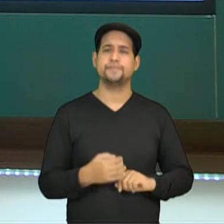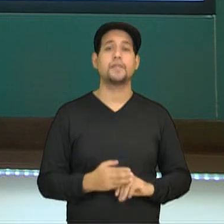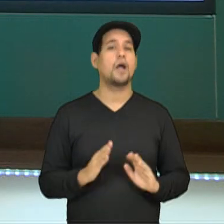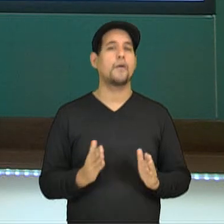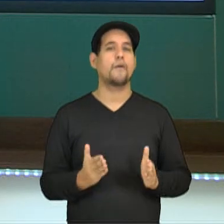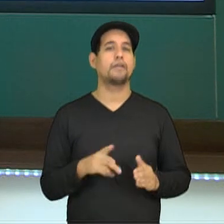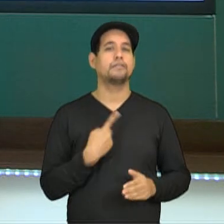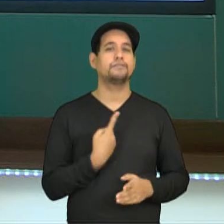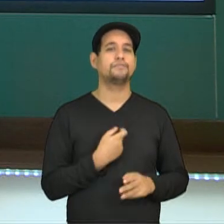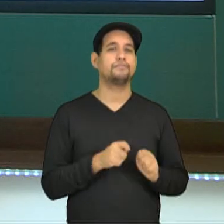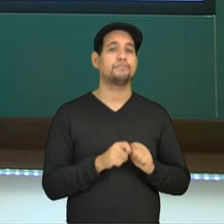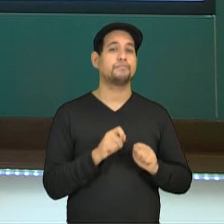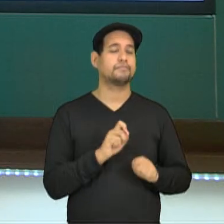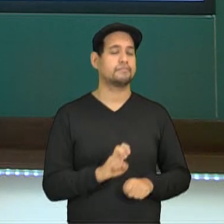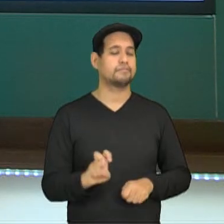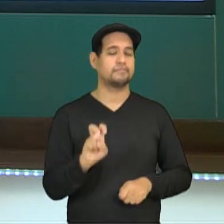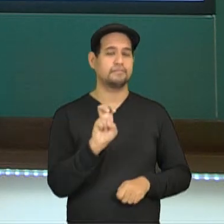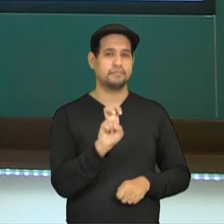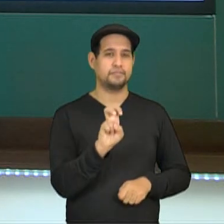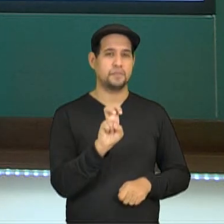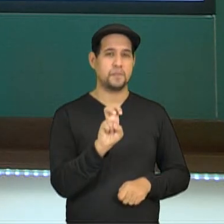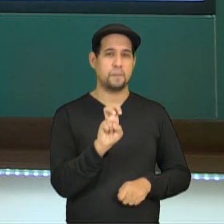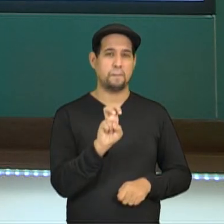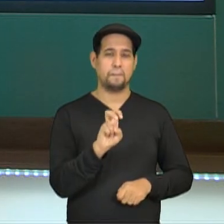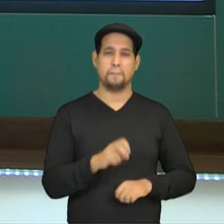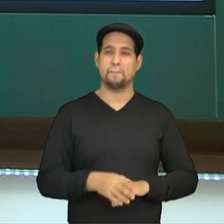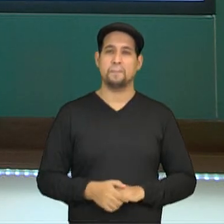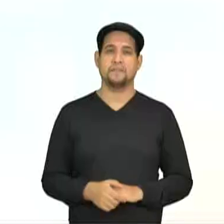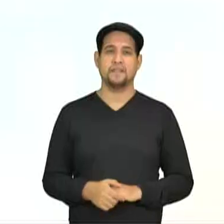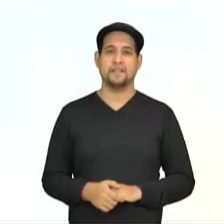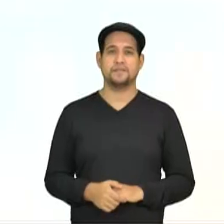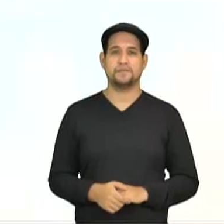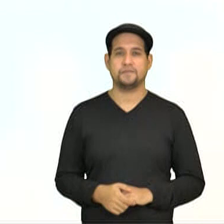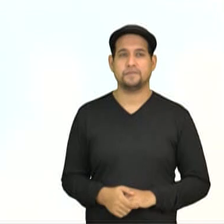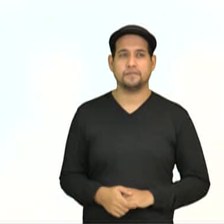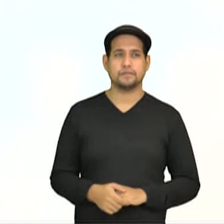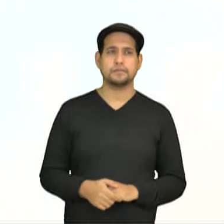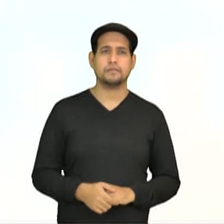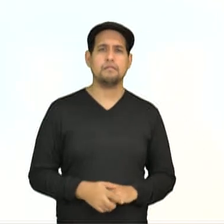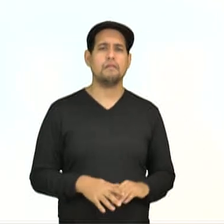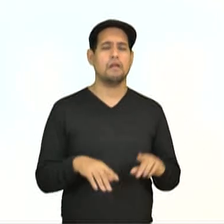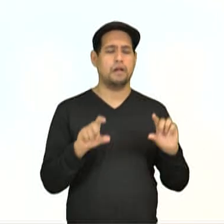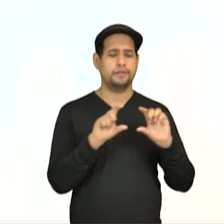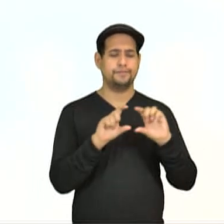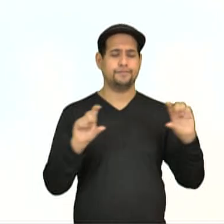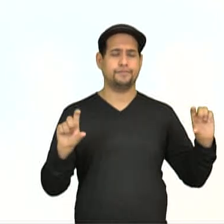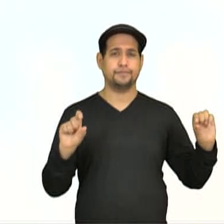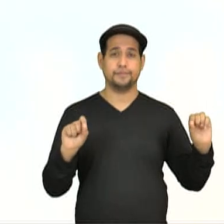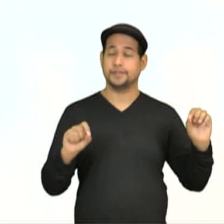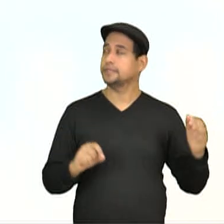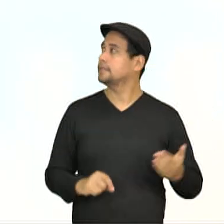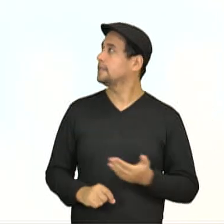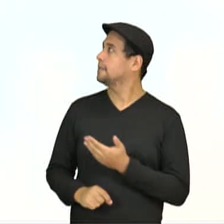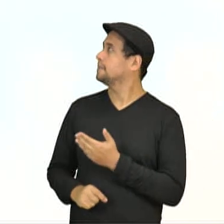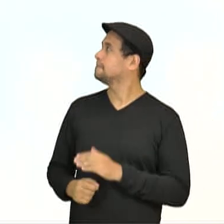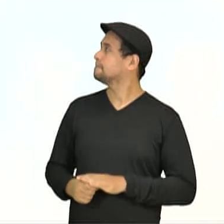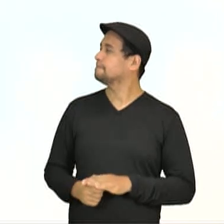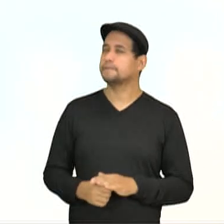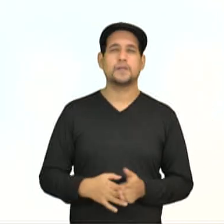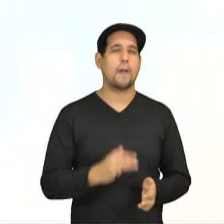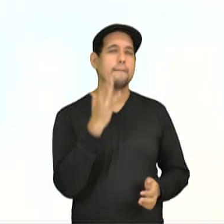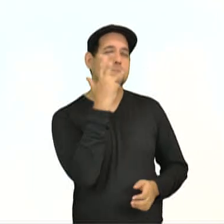E agora vamos aprender mais fazendo a nossa quinta atividade. Nesse fragmento aqui, olha, numa bela